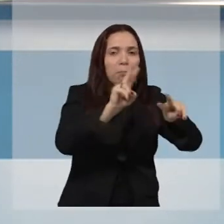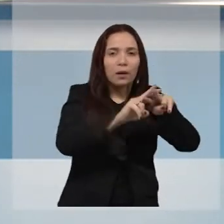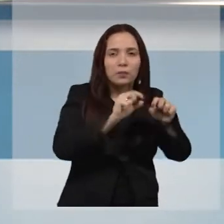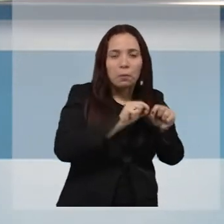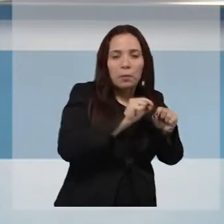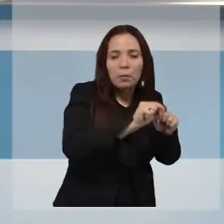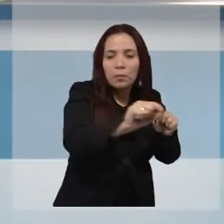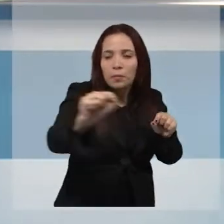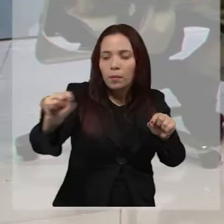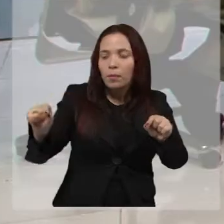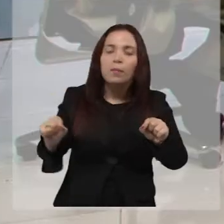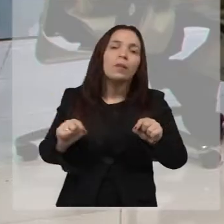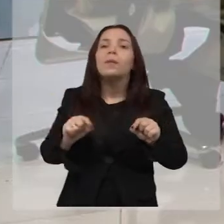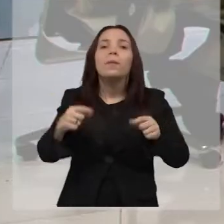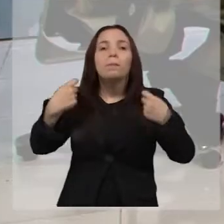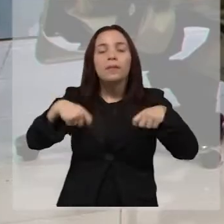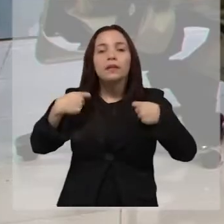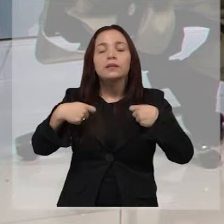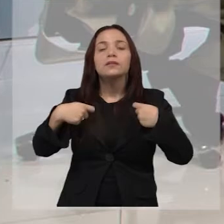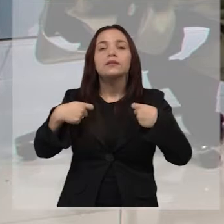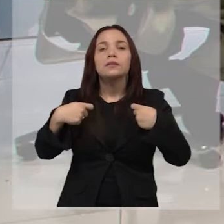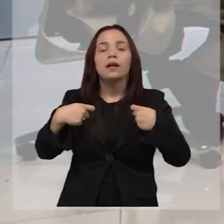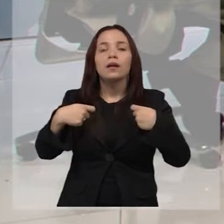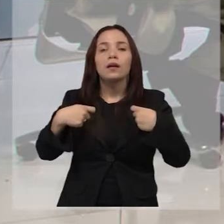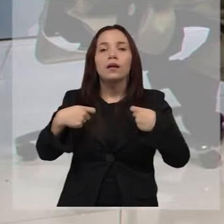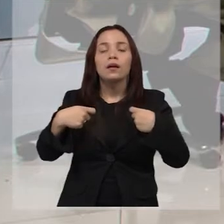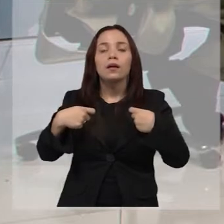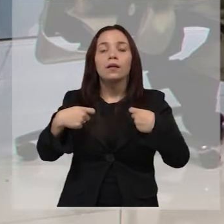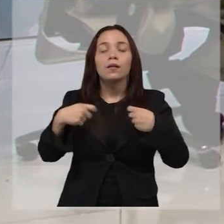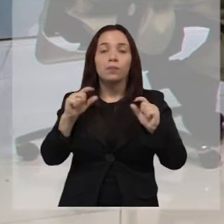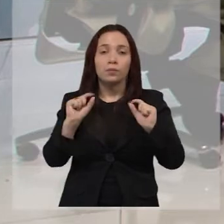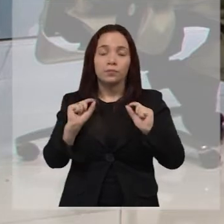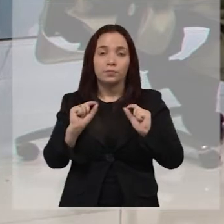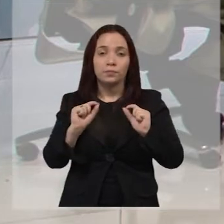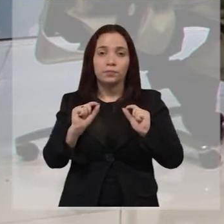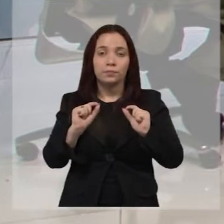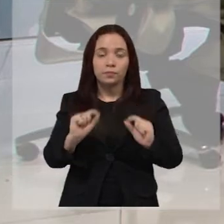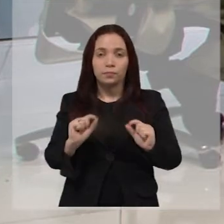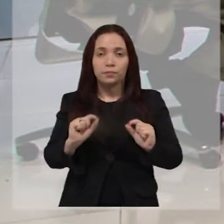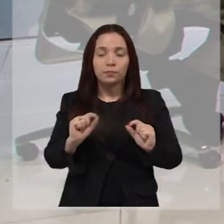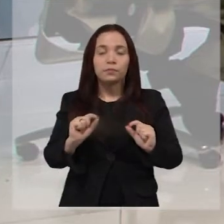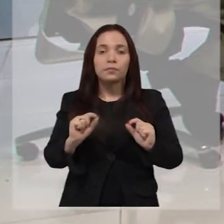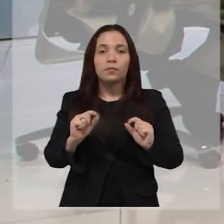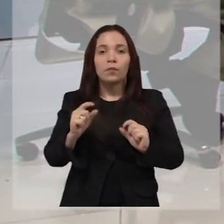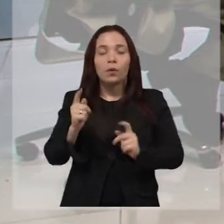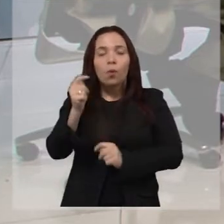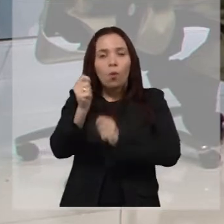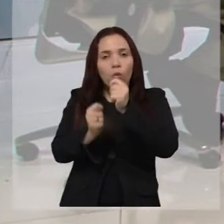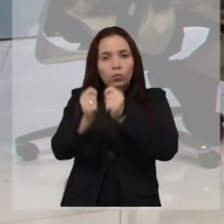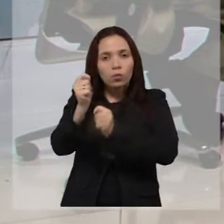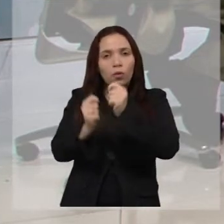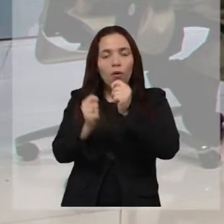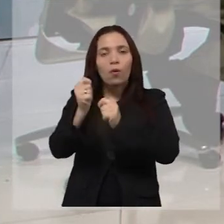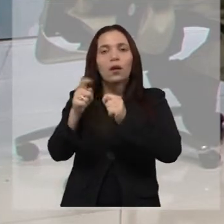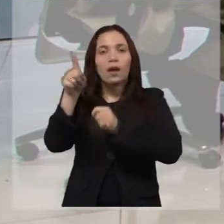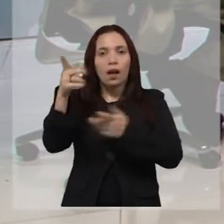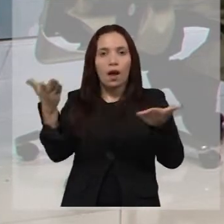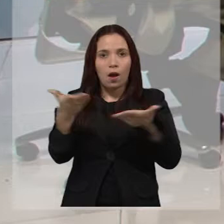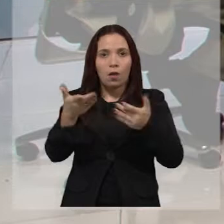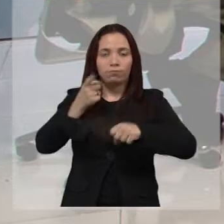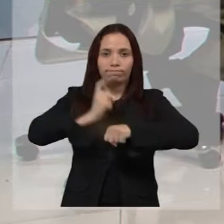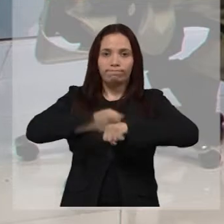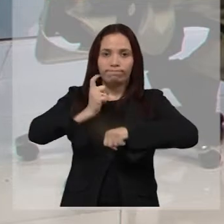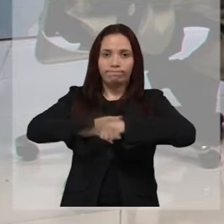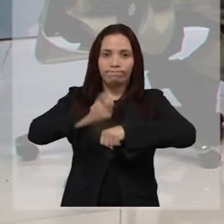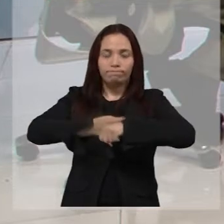e sua própria população delitiva, né? Uma vez havendo esse controle, que é o que ele está implantando